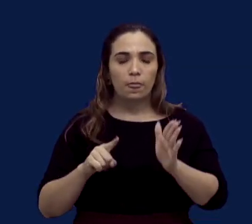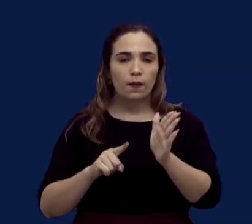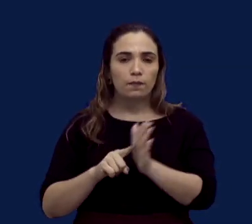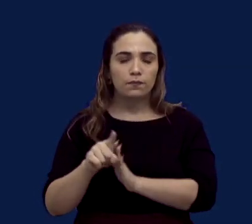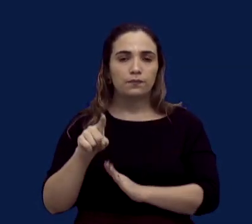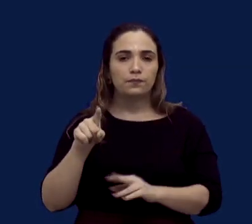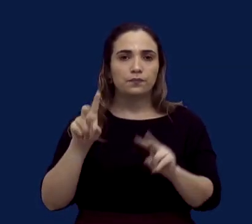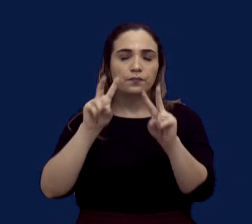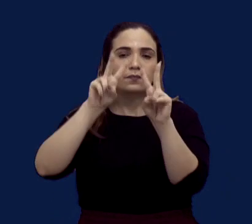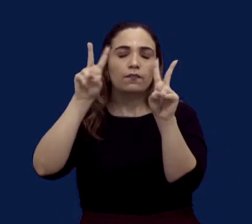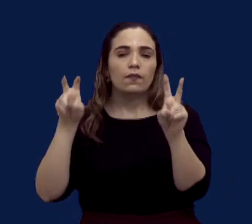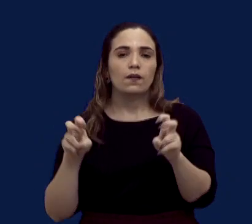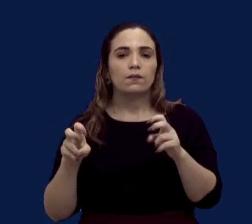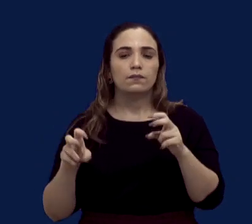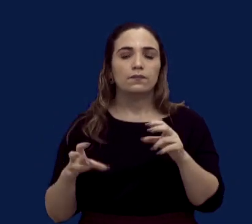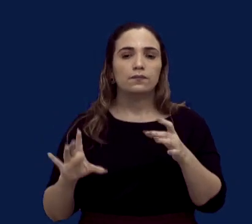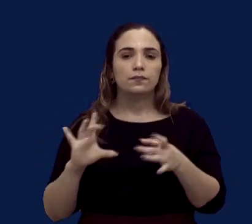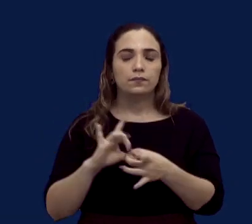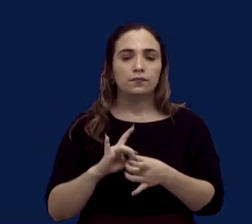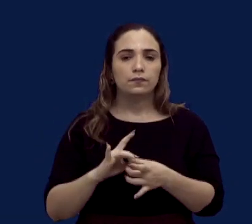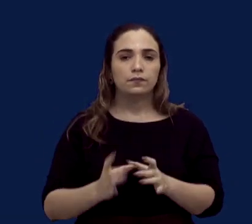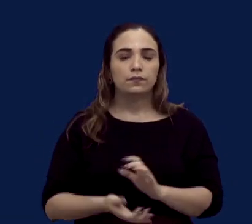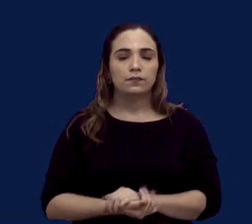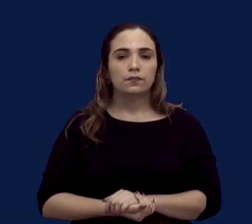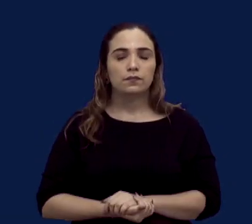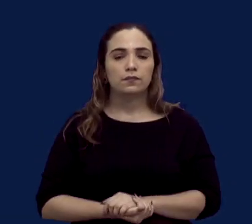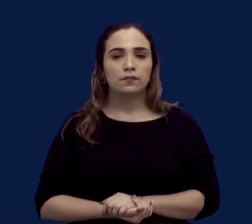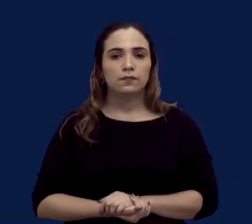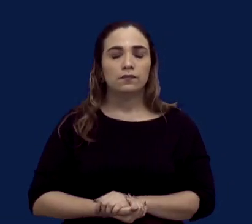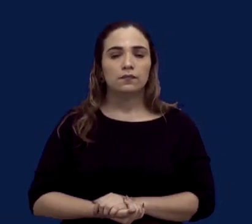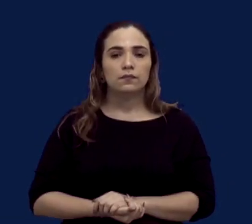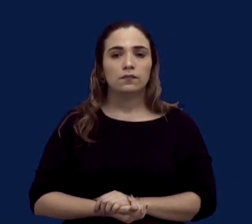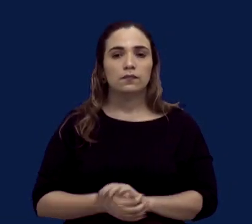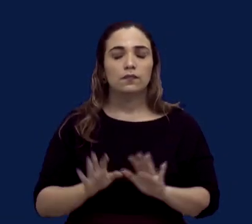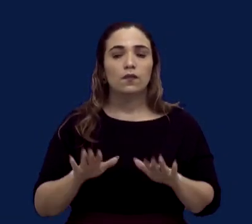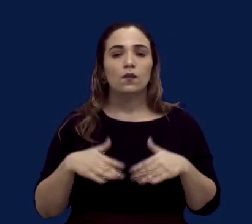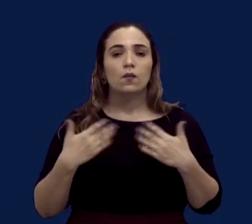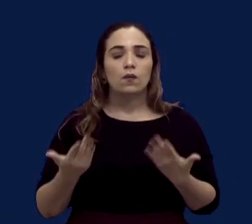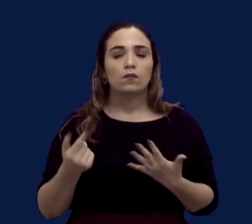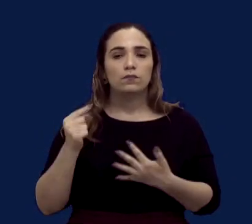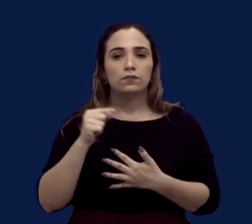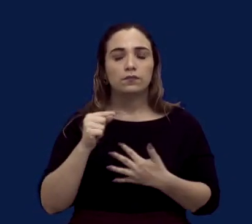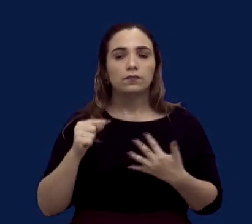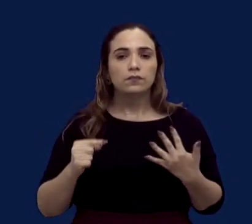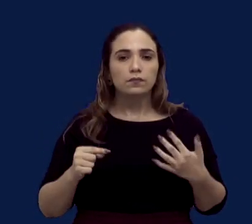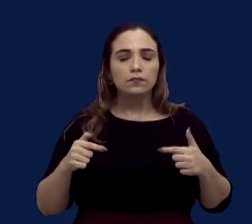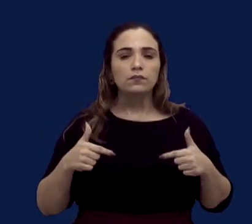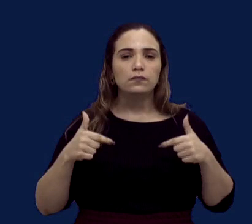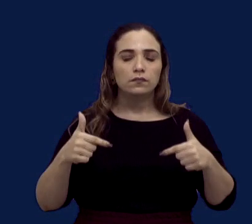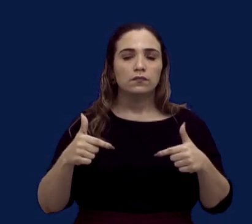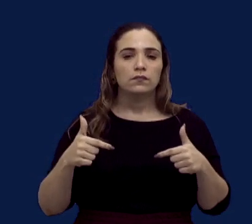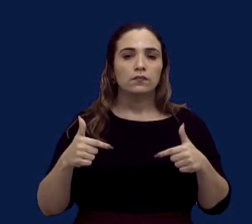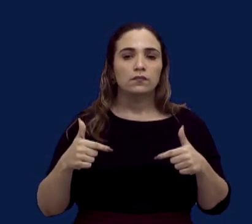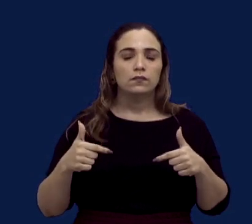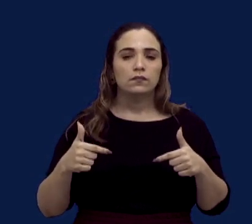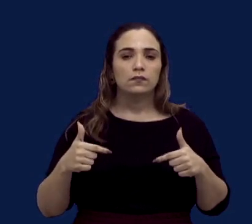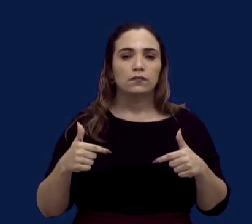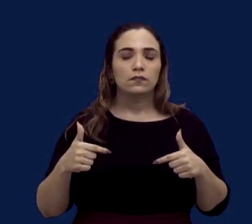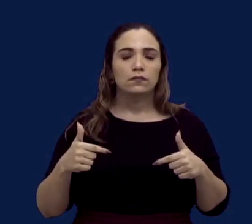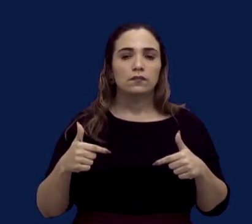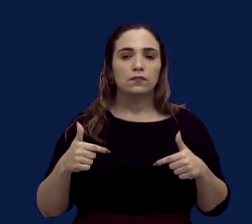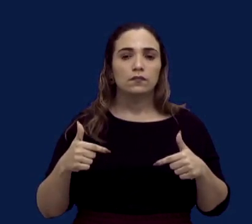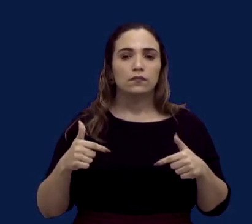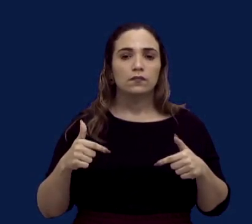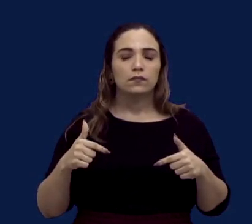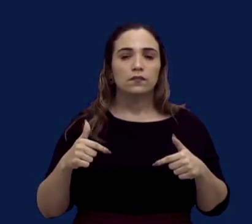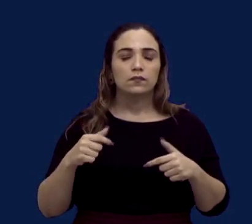acabou de pontuar, apesar de ser bastante ampla, mas é o desafio, né? Quais suas perspectivas, com tudo que foi dito, exposto aqui, para o